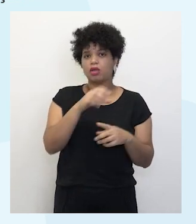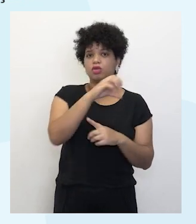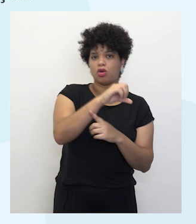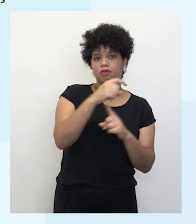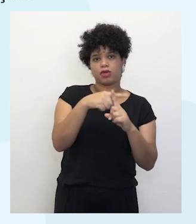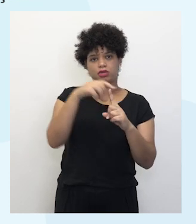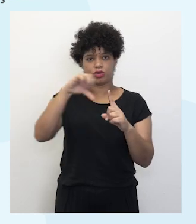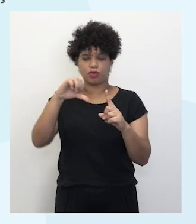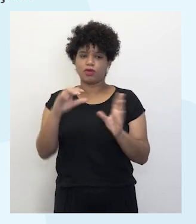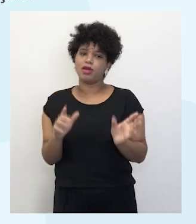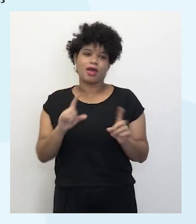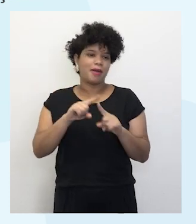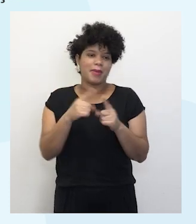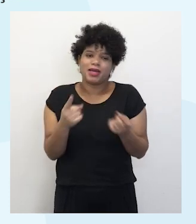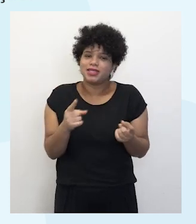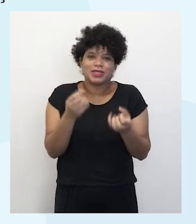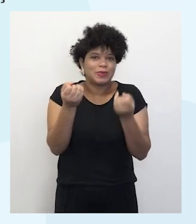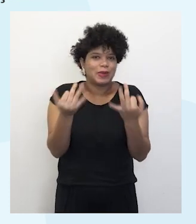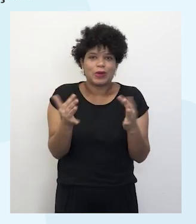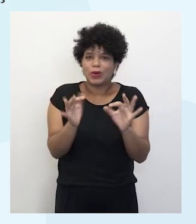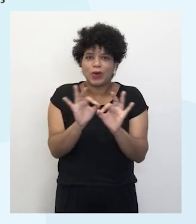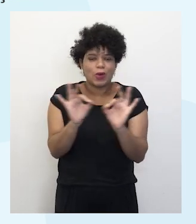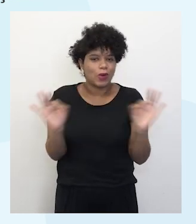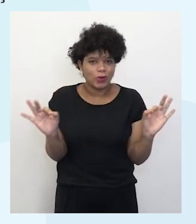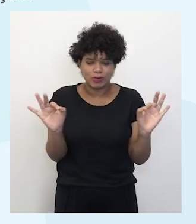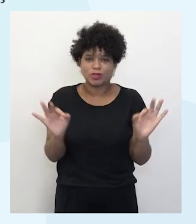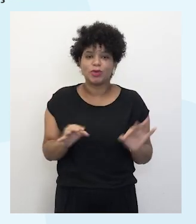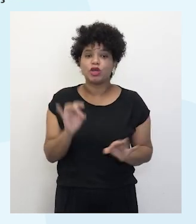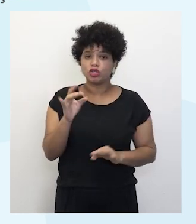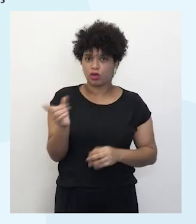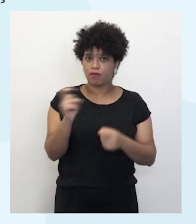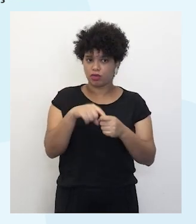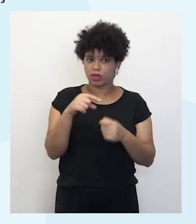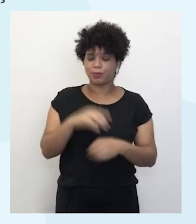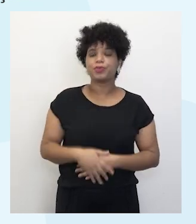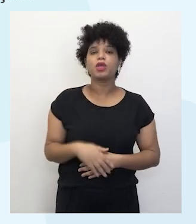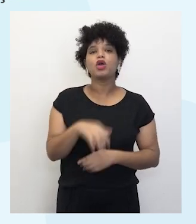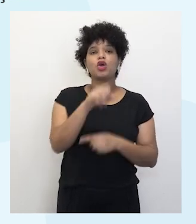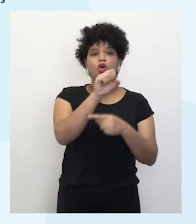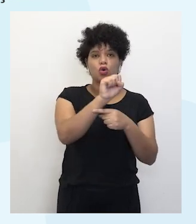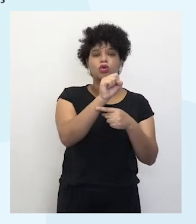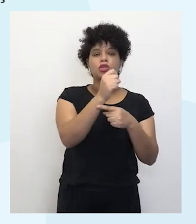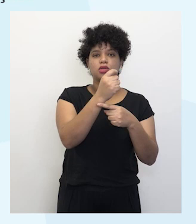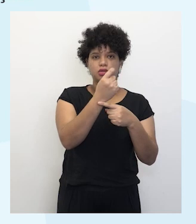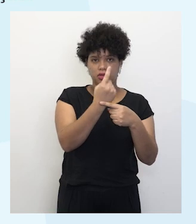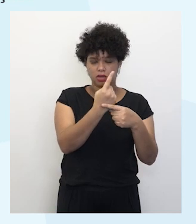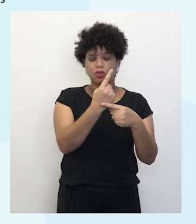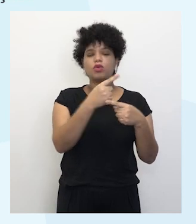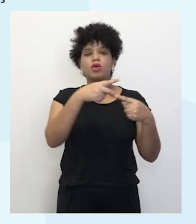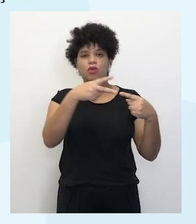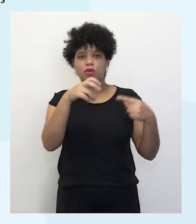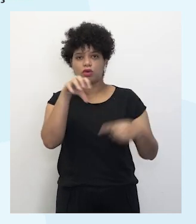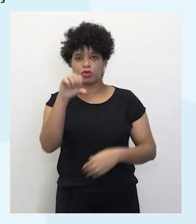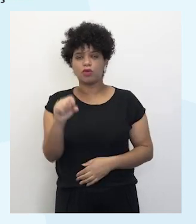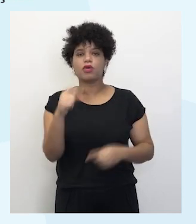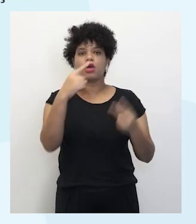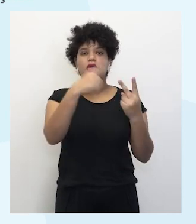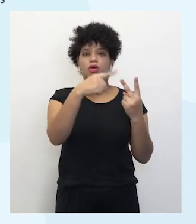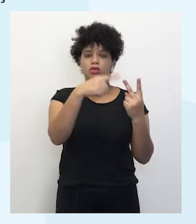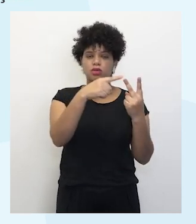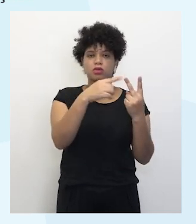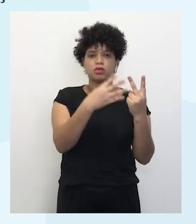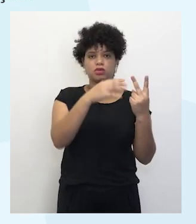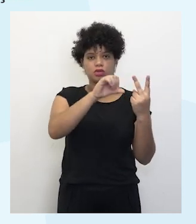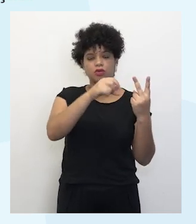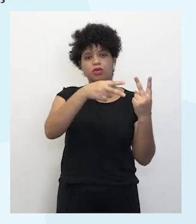9. Mas o Vitor explicou aqui brilhantemente, eu só vou retomar, ó, raiz quadrada de 81, 9, raiz quadrada de 49 é